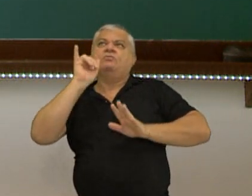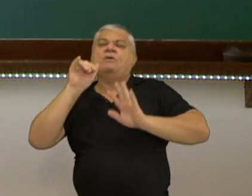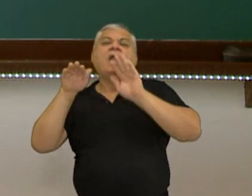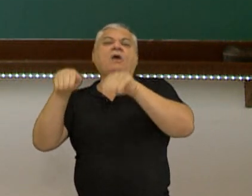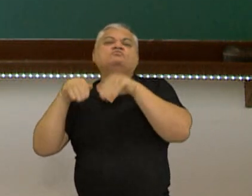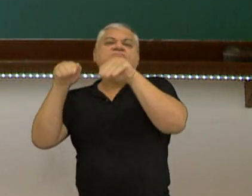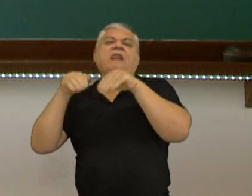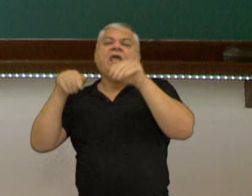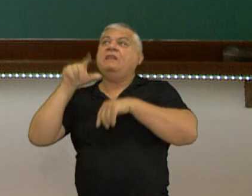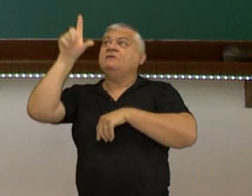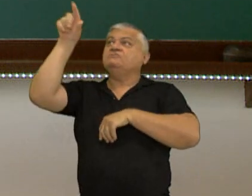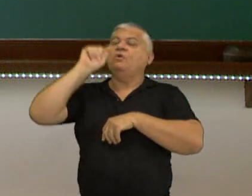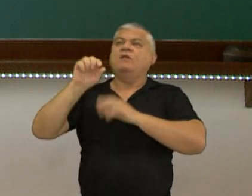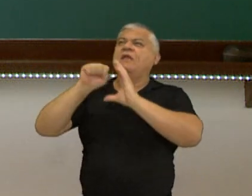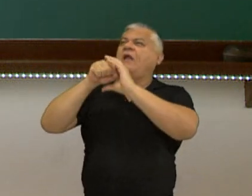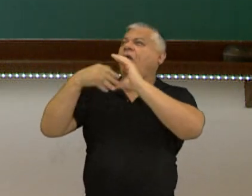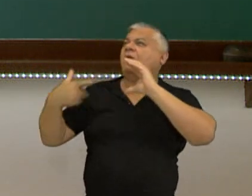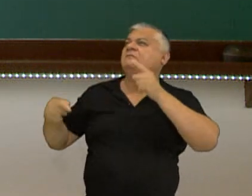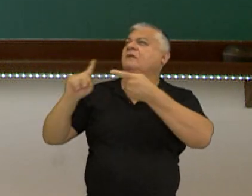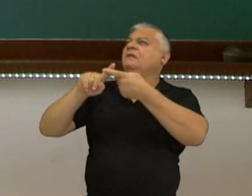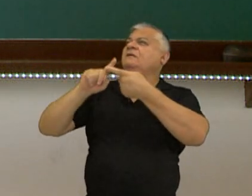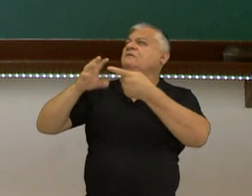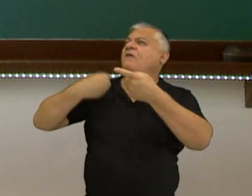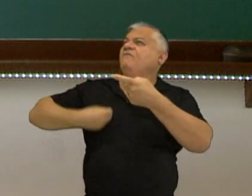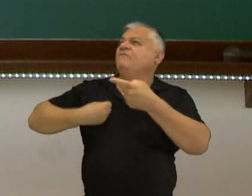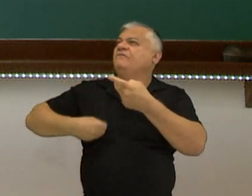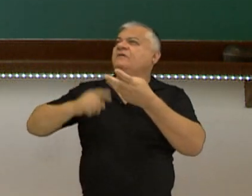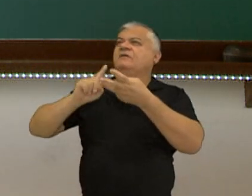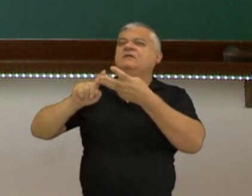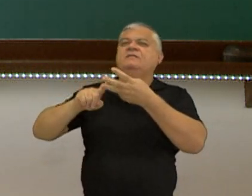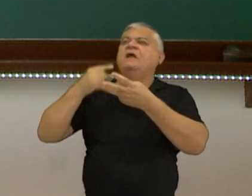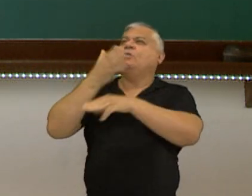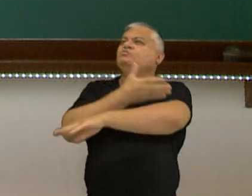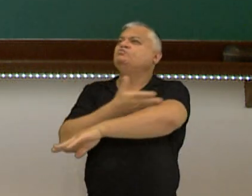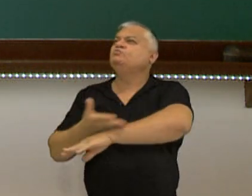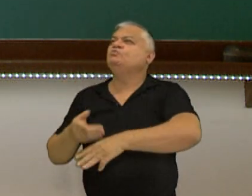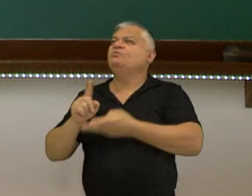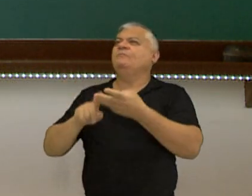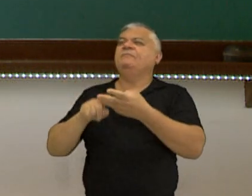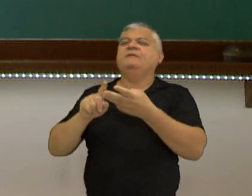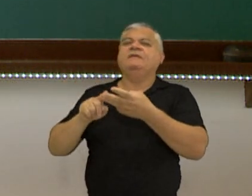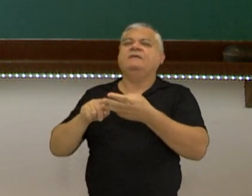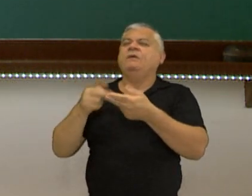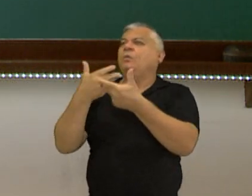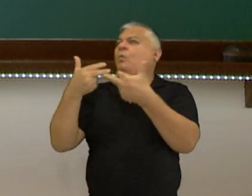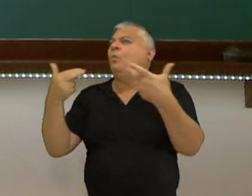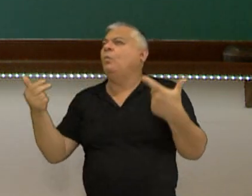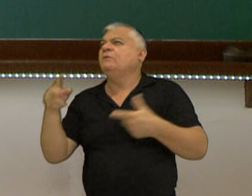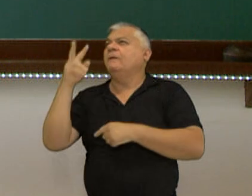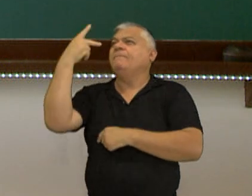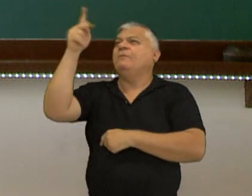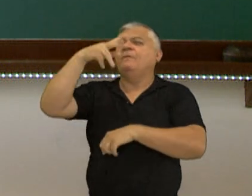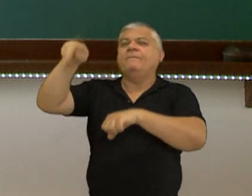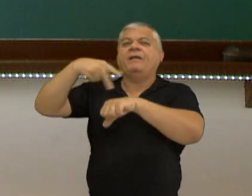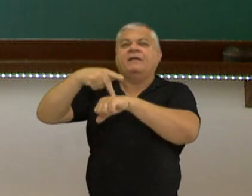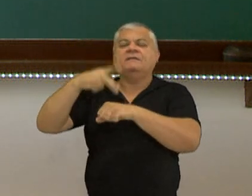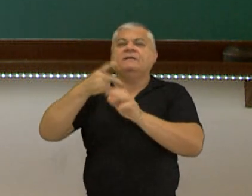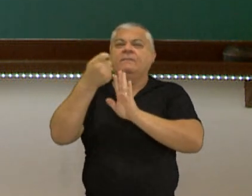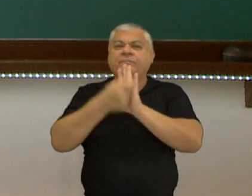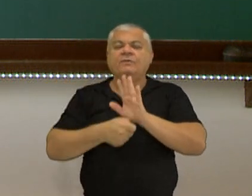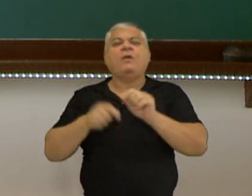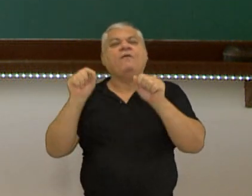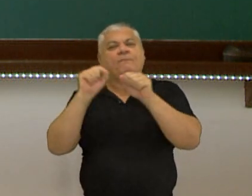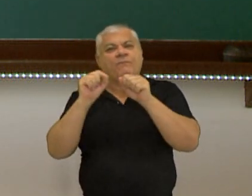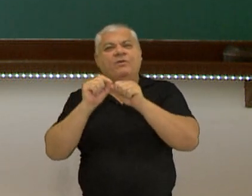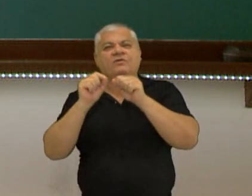geral, características, curiosidades, modos de vida, hábitos, costumes e podem completar esse trabalho com imagens, com